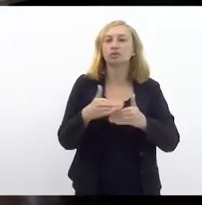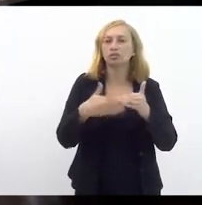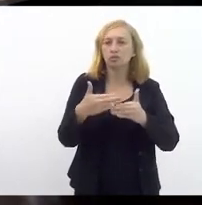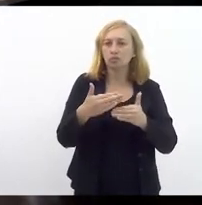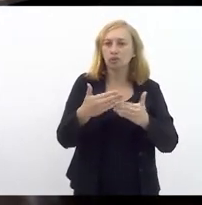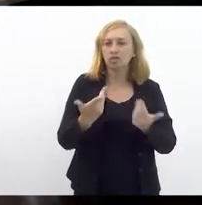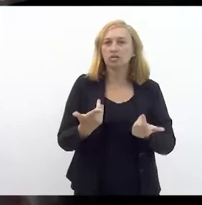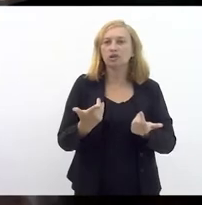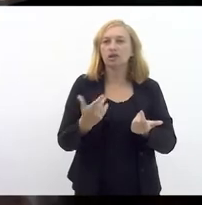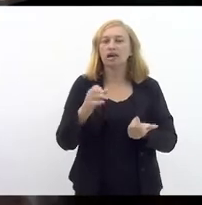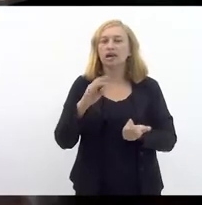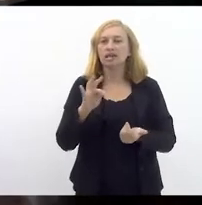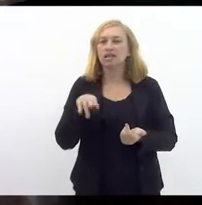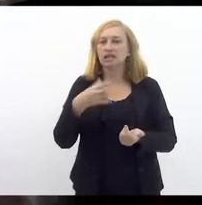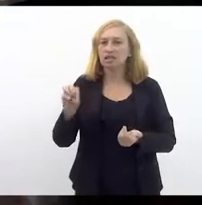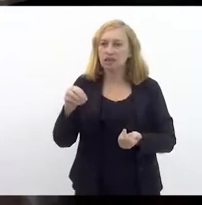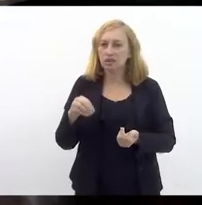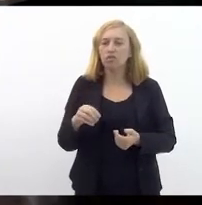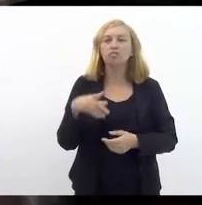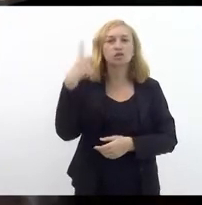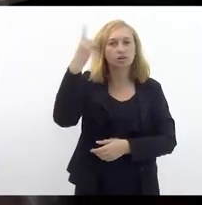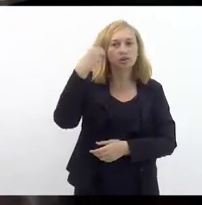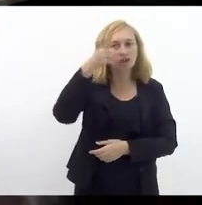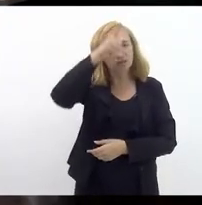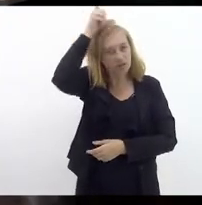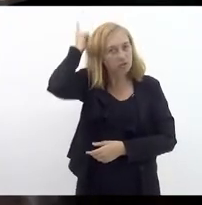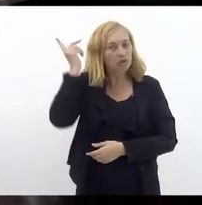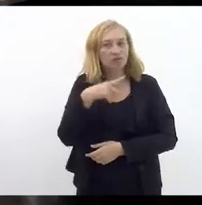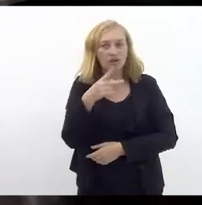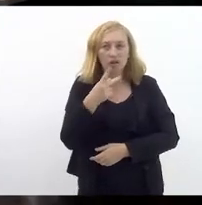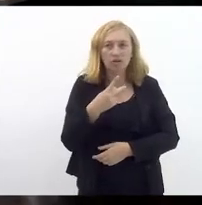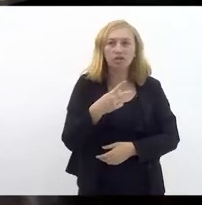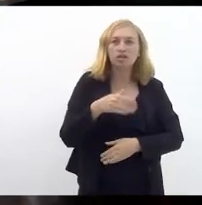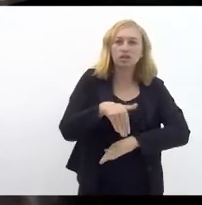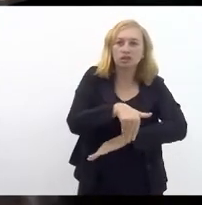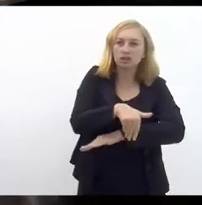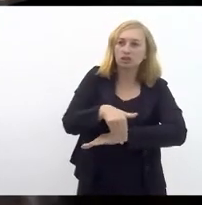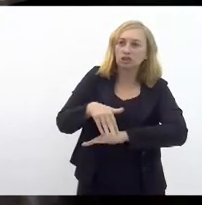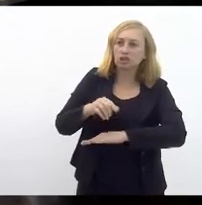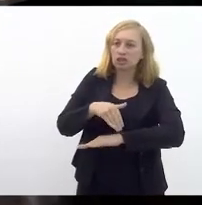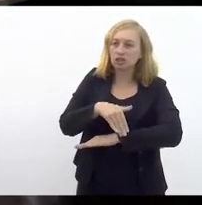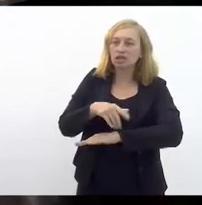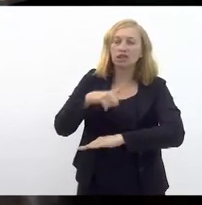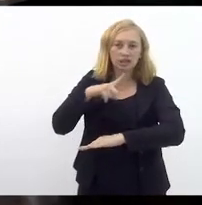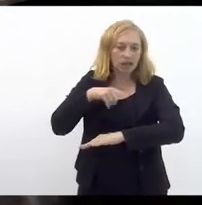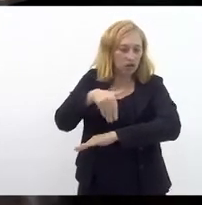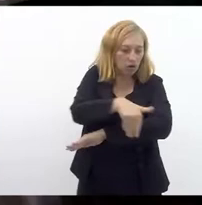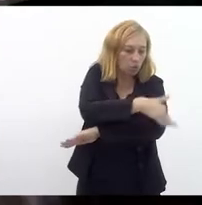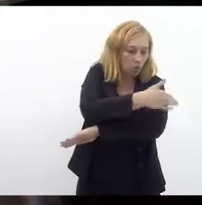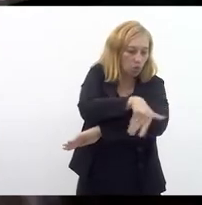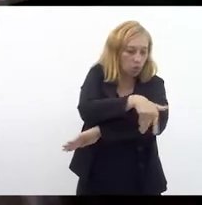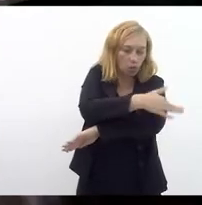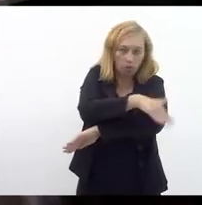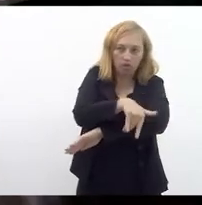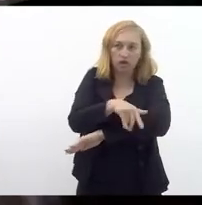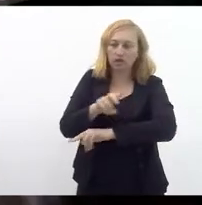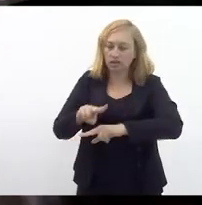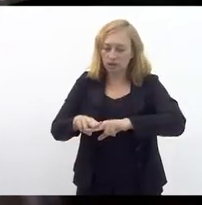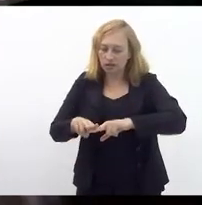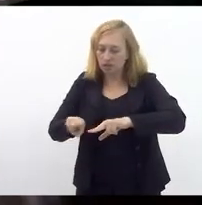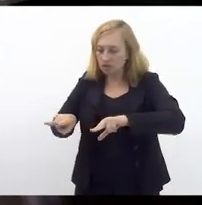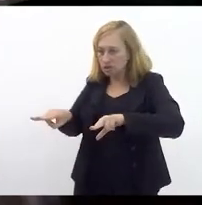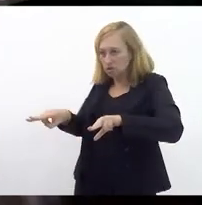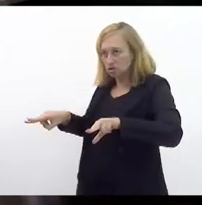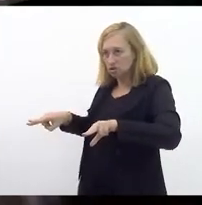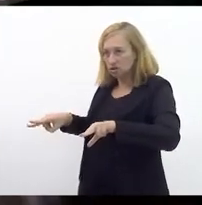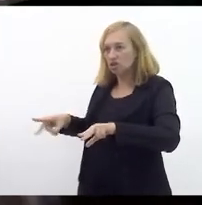dessas estações, que, como o deputado Luiz Paulo falou, são estações em curvas, são estações que têm uma maior dificuldade de